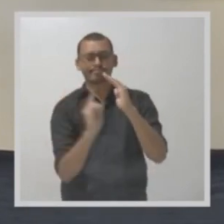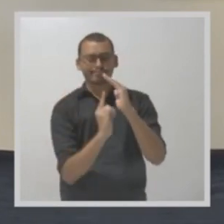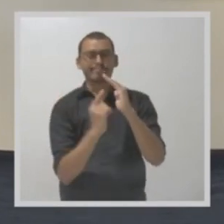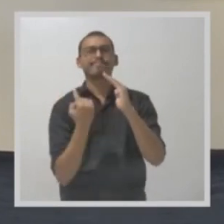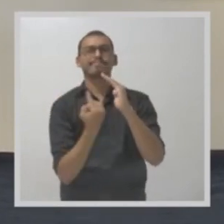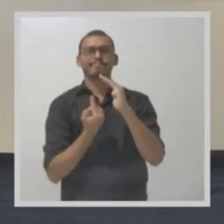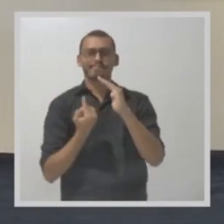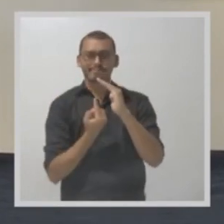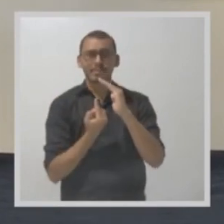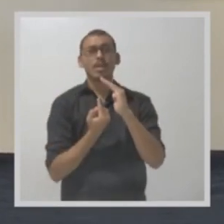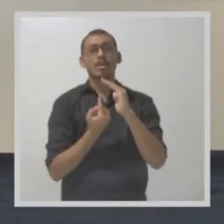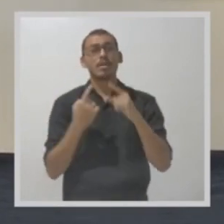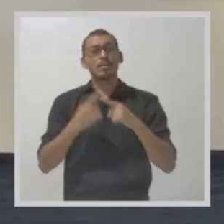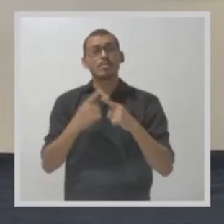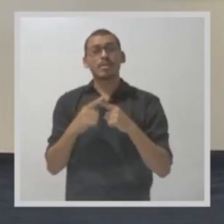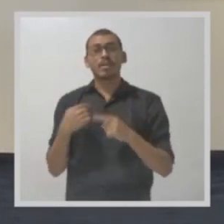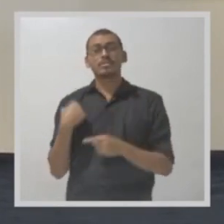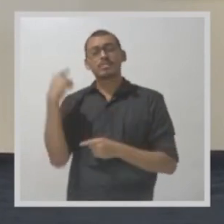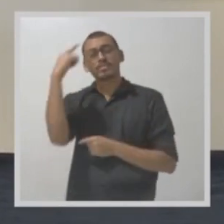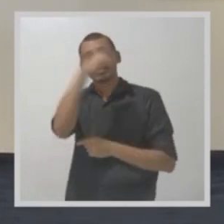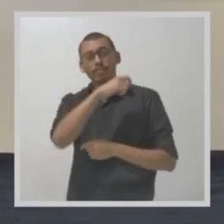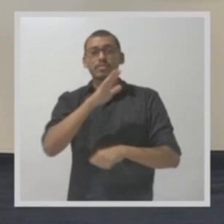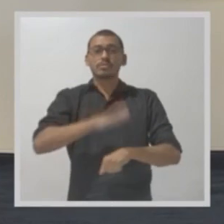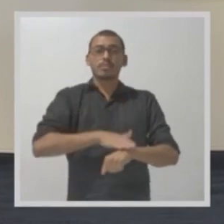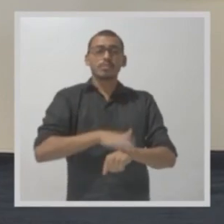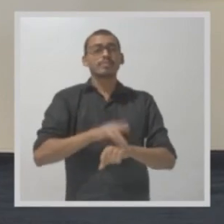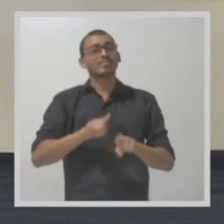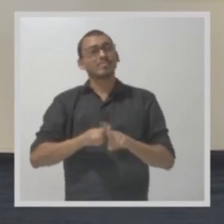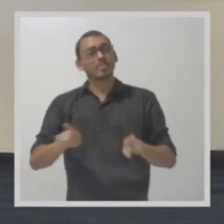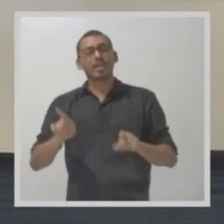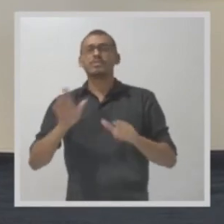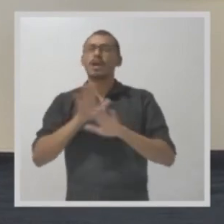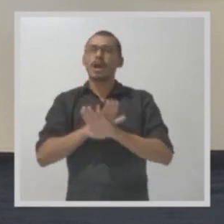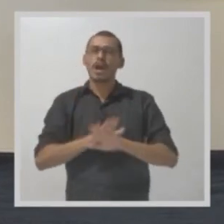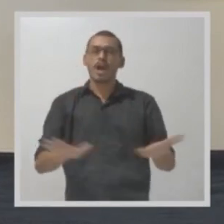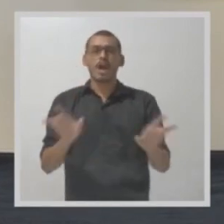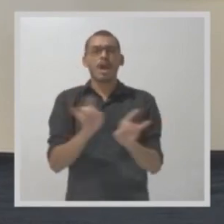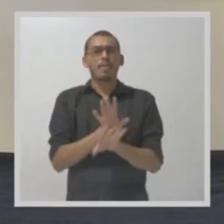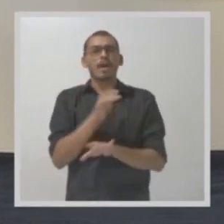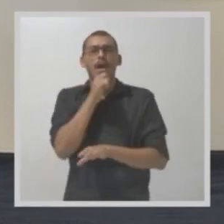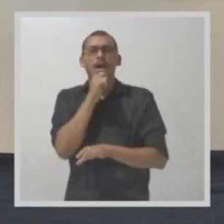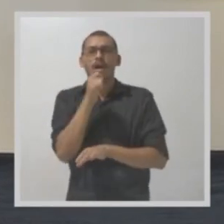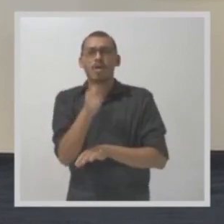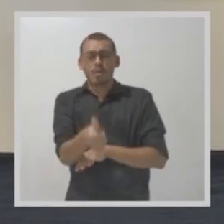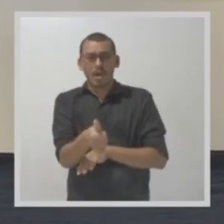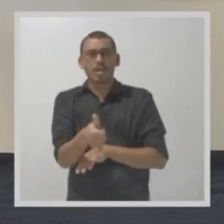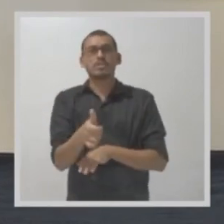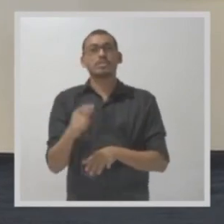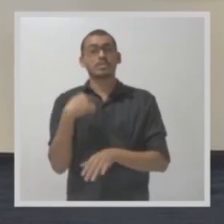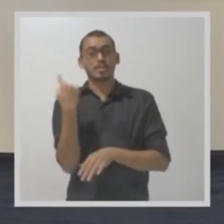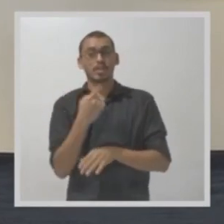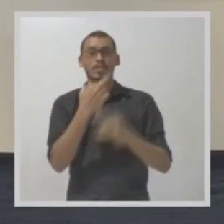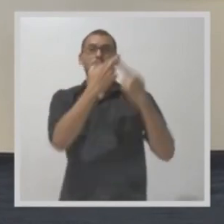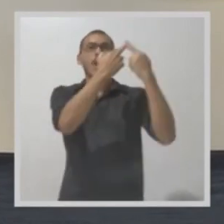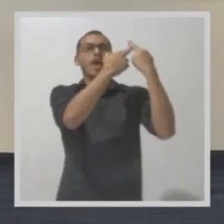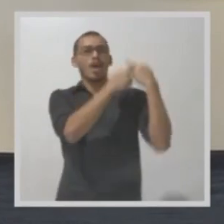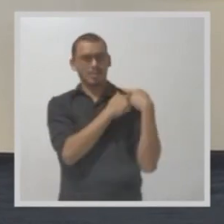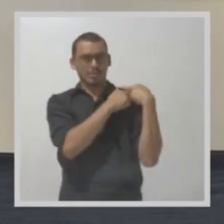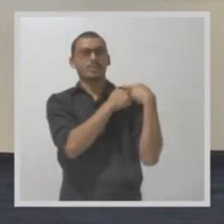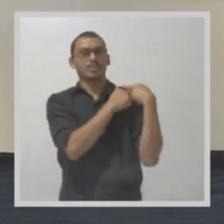momento muito difícil, mas esse momento vai passar com a responsabilidade de todos nós. É